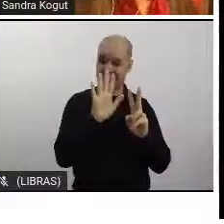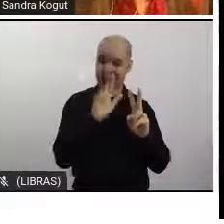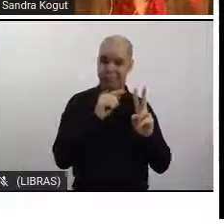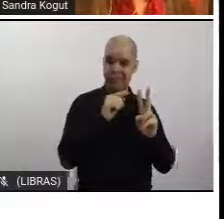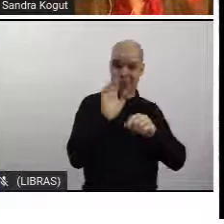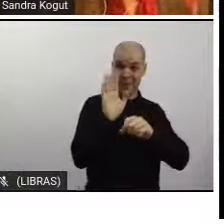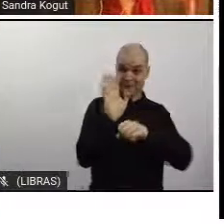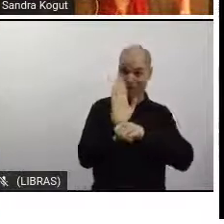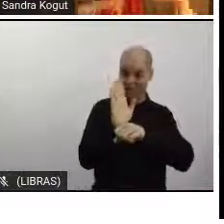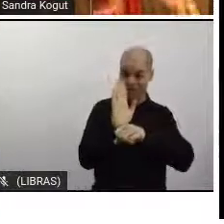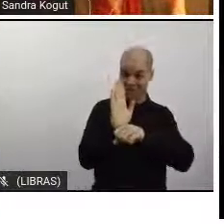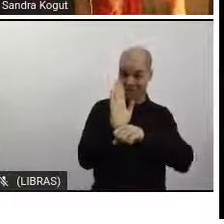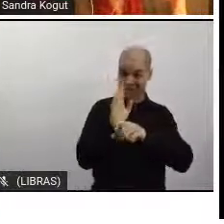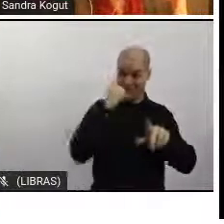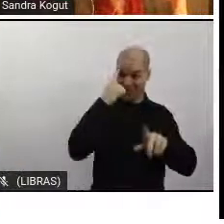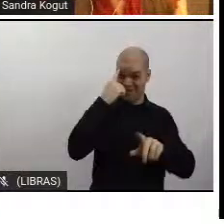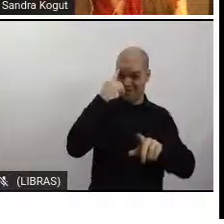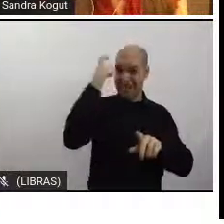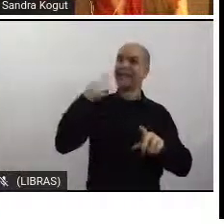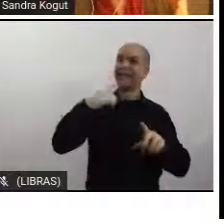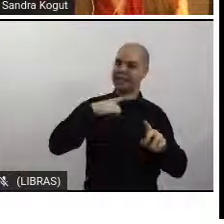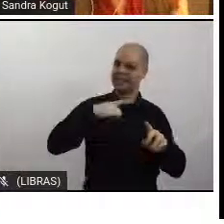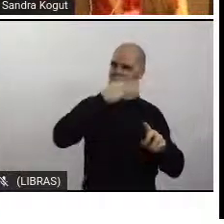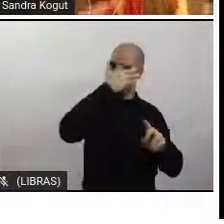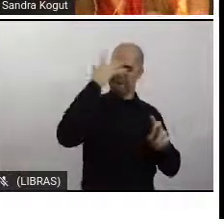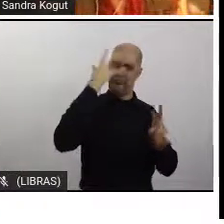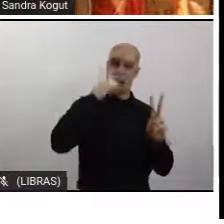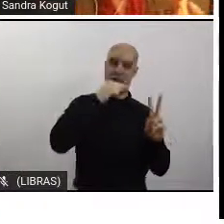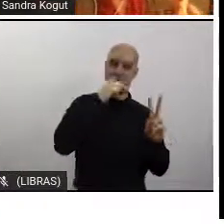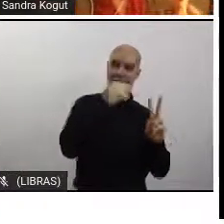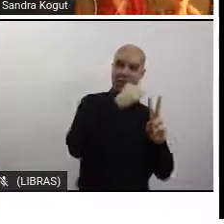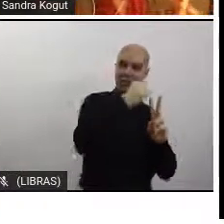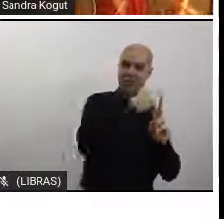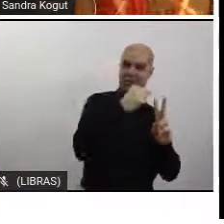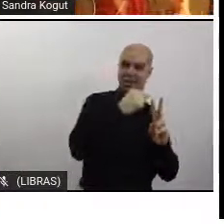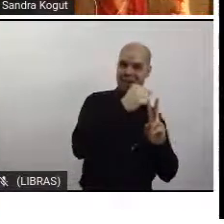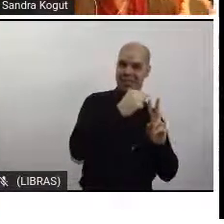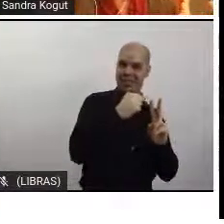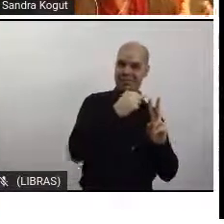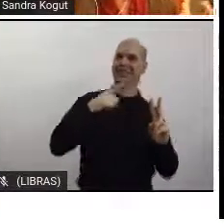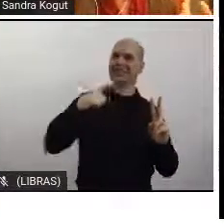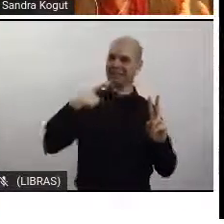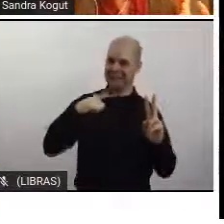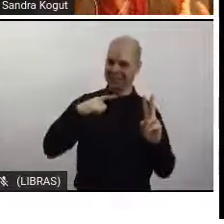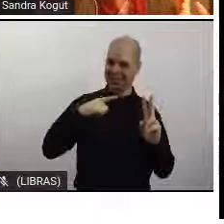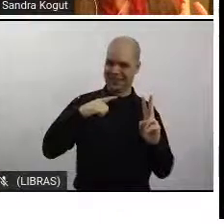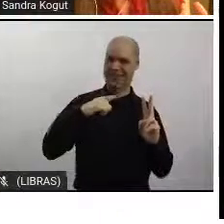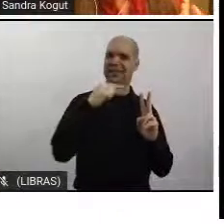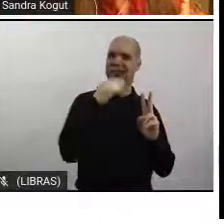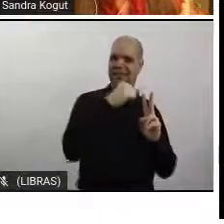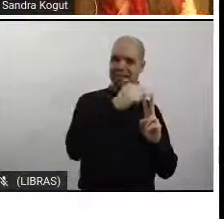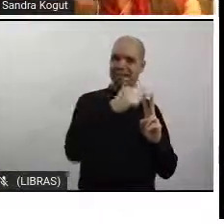Ricardo Basbaum, que tinha esse grupo, esse duo performático, que era a dupla especializada, que eles botavam